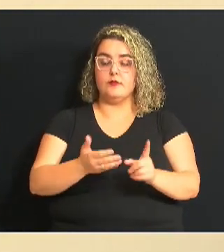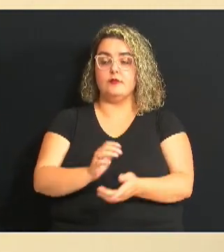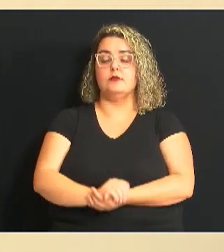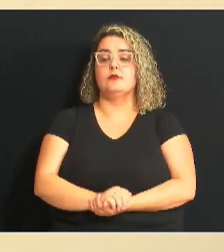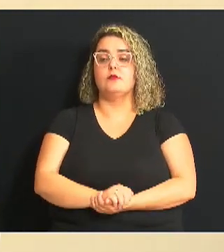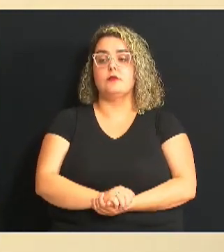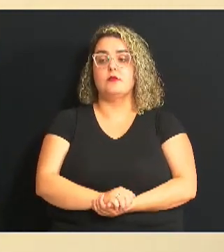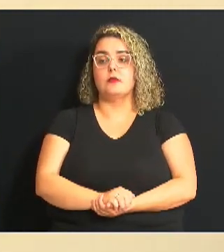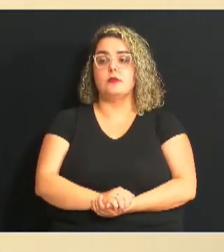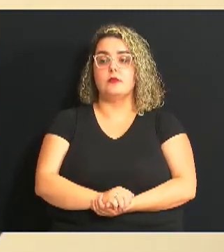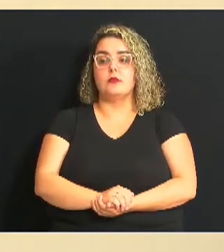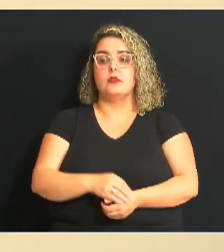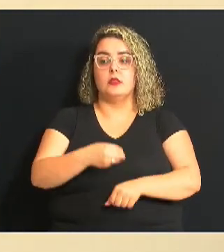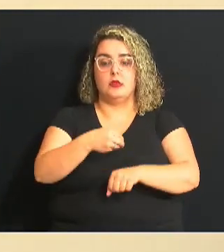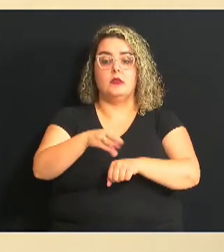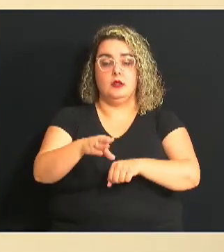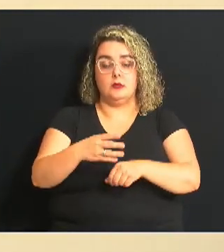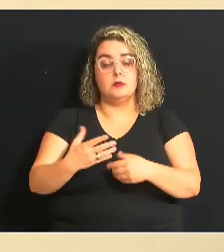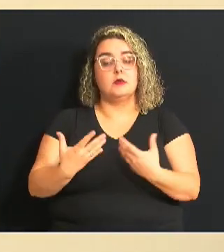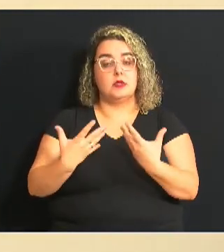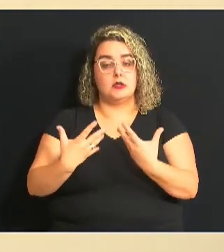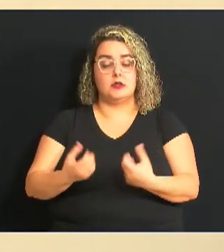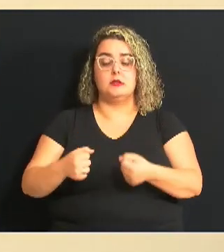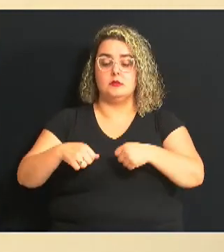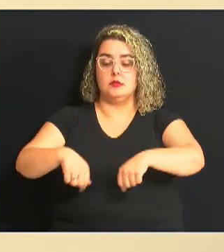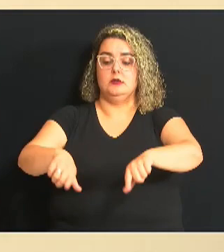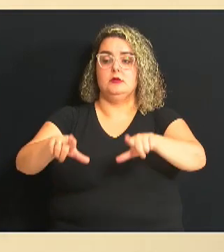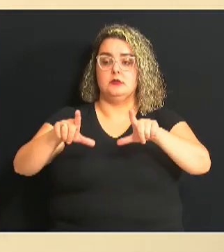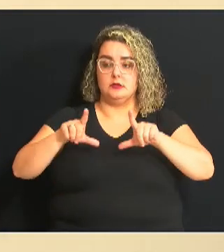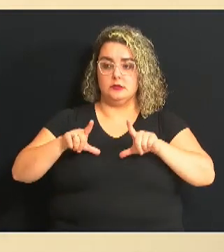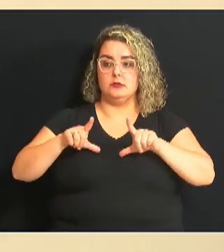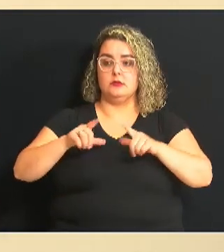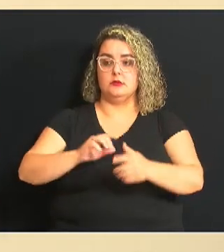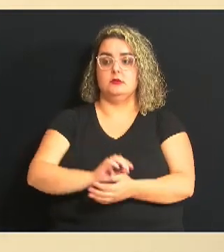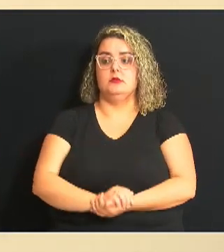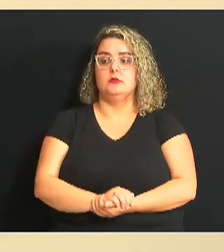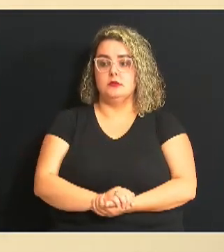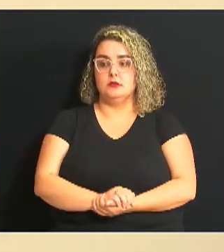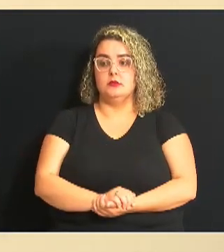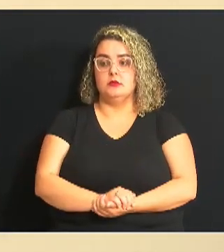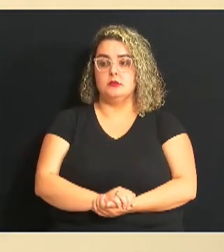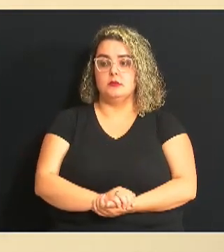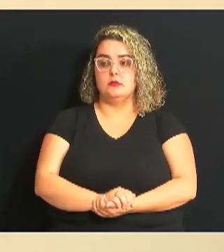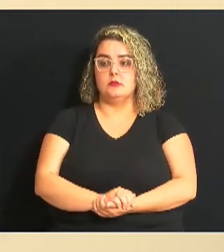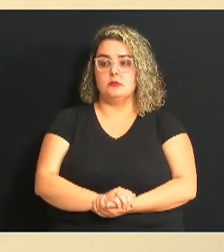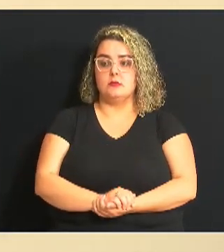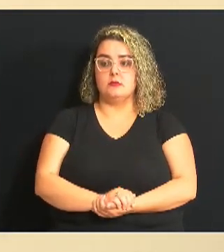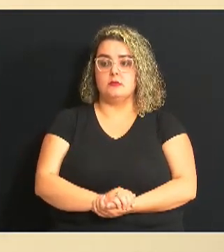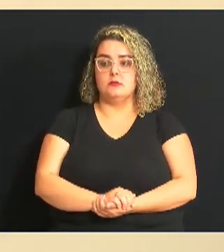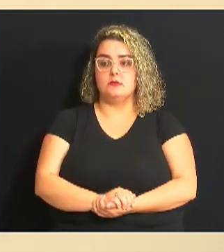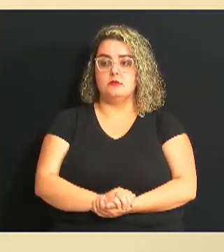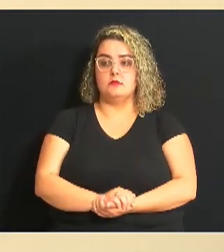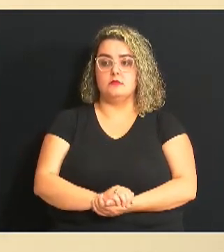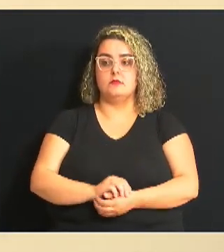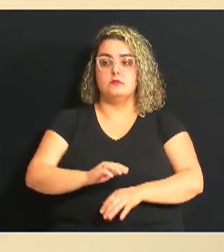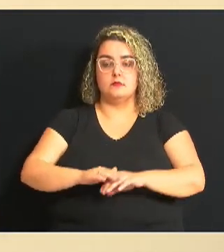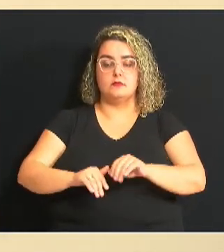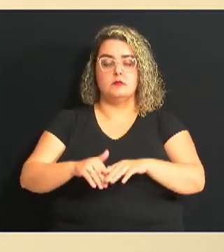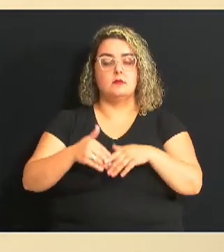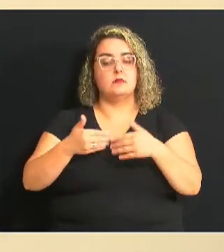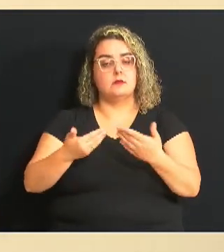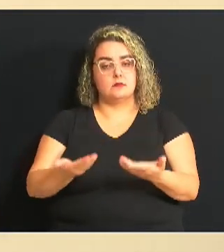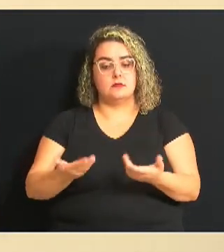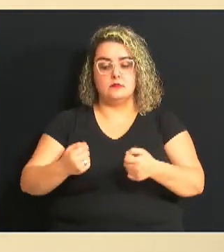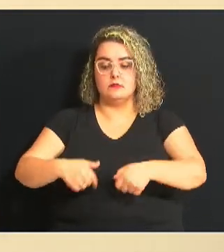tê-lo indicado para esse diploma e vou passar em breve às suas mãos esse diploma